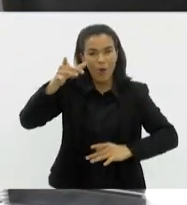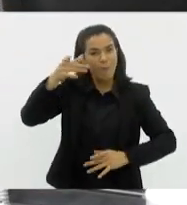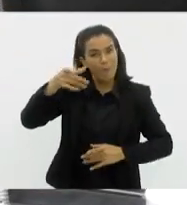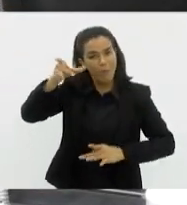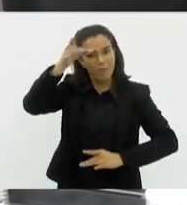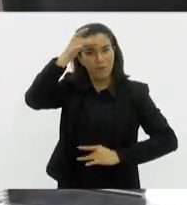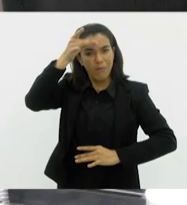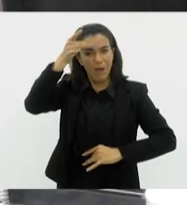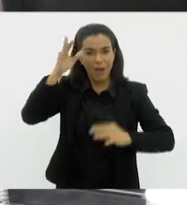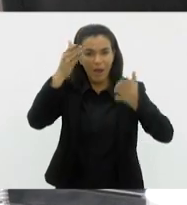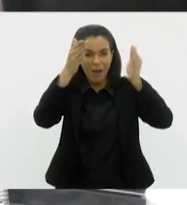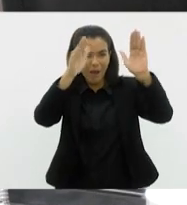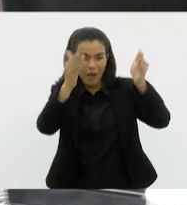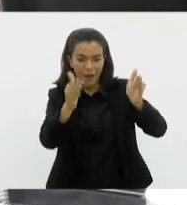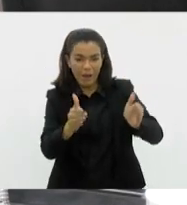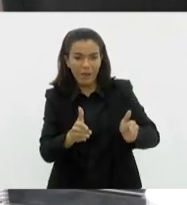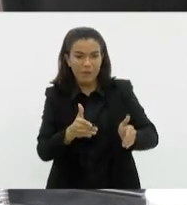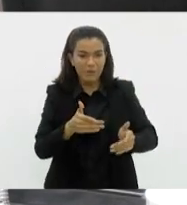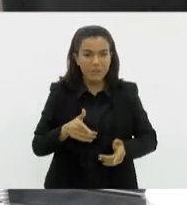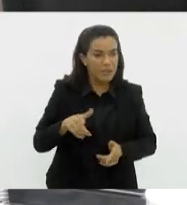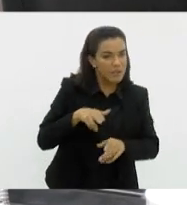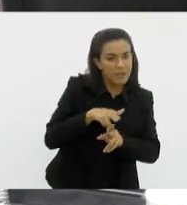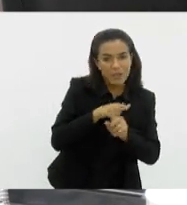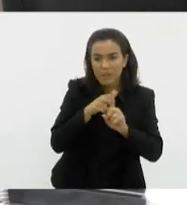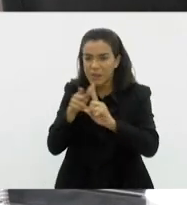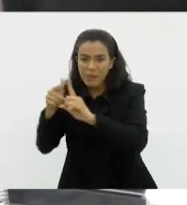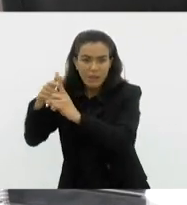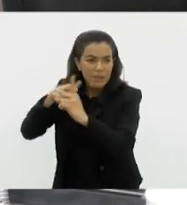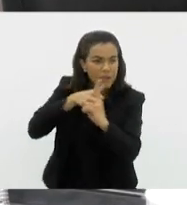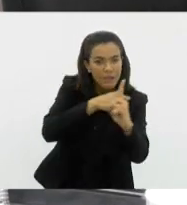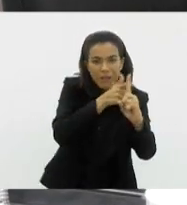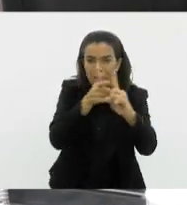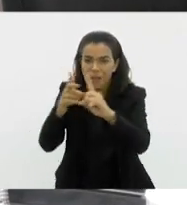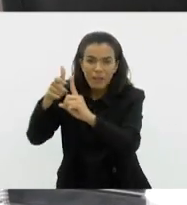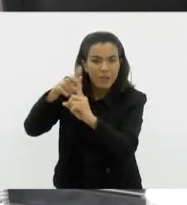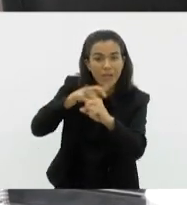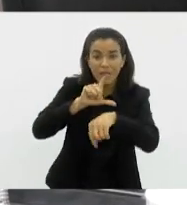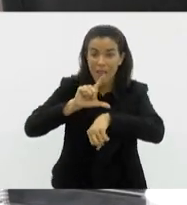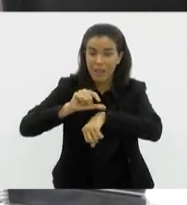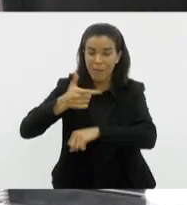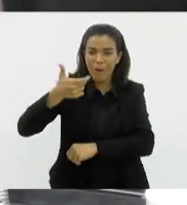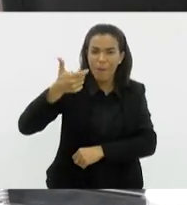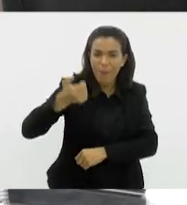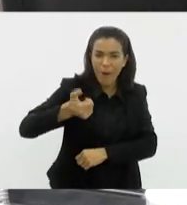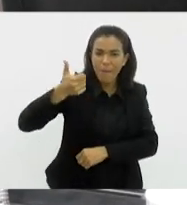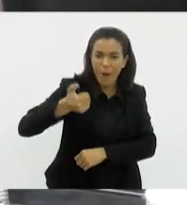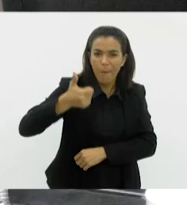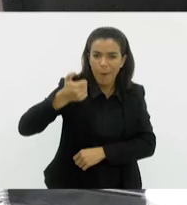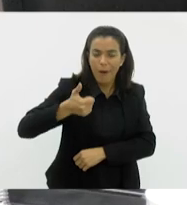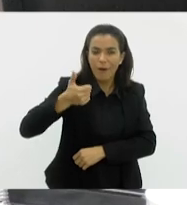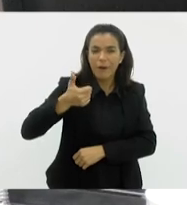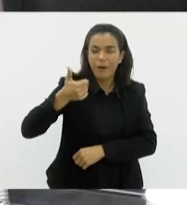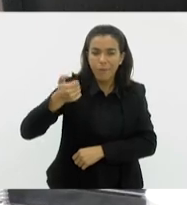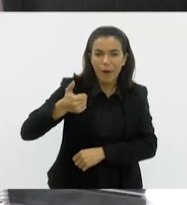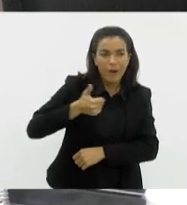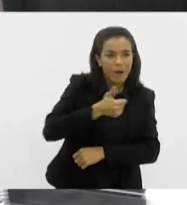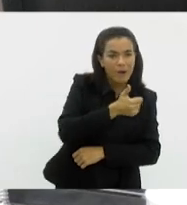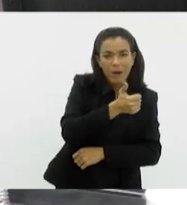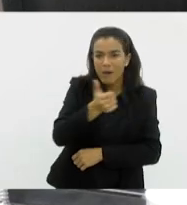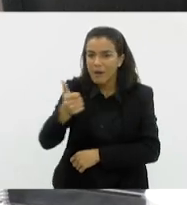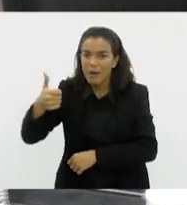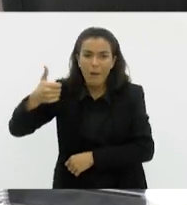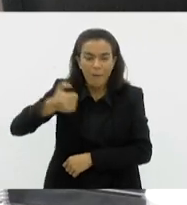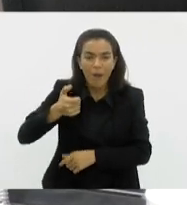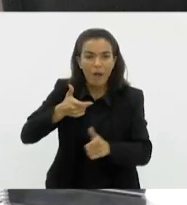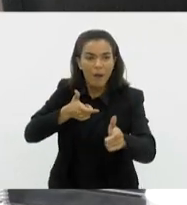a silhueta do outro indivíduo, você circula com o tempo, com o juiz atrás, ele circula por todo o